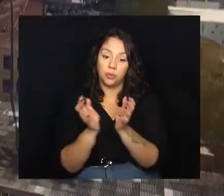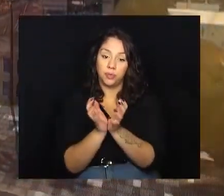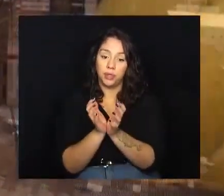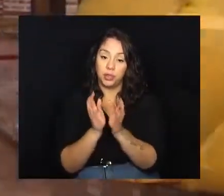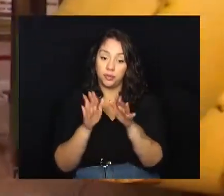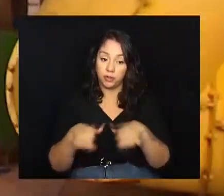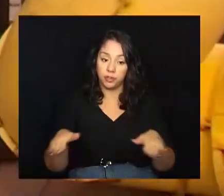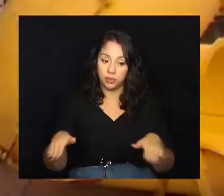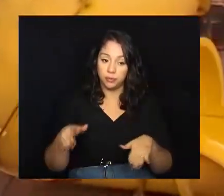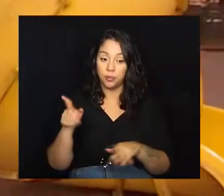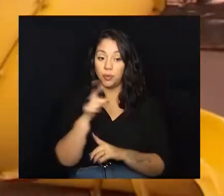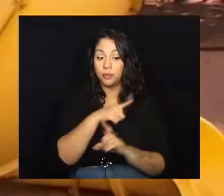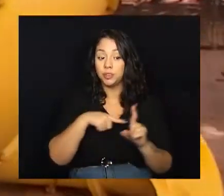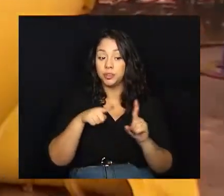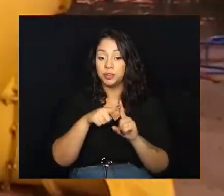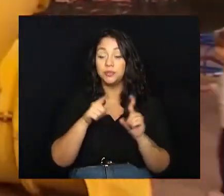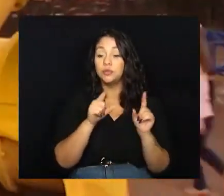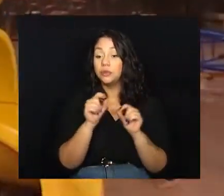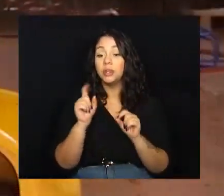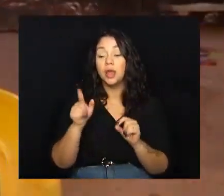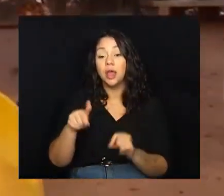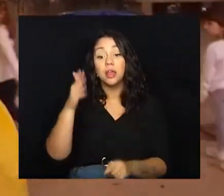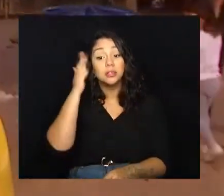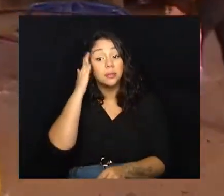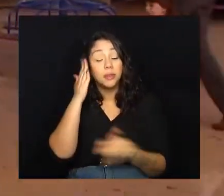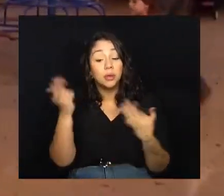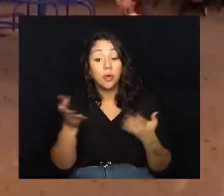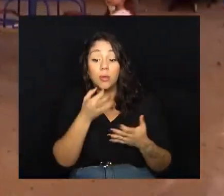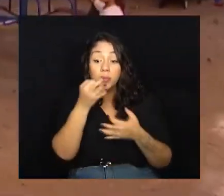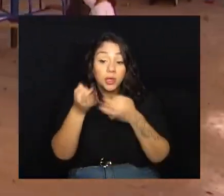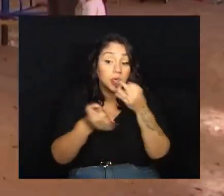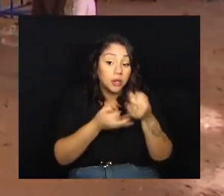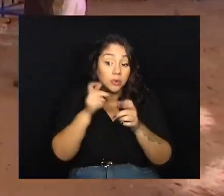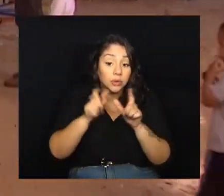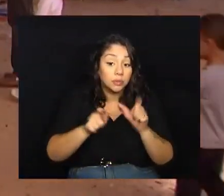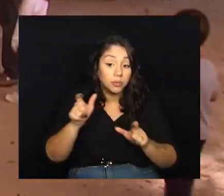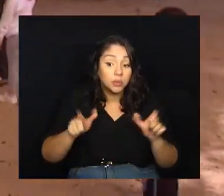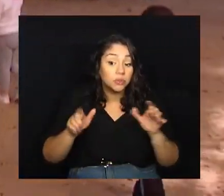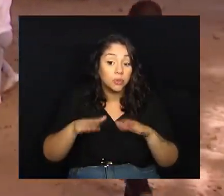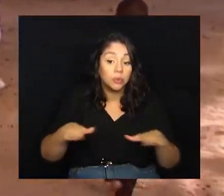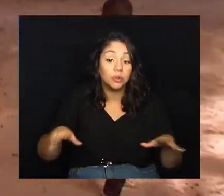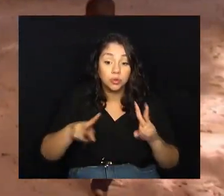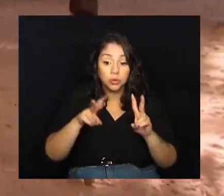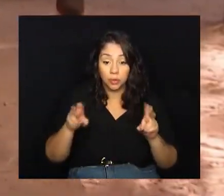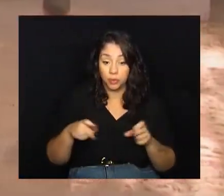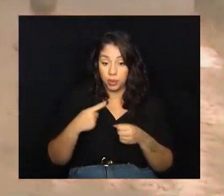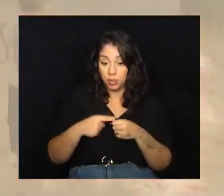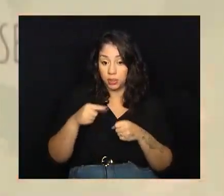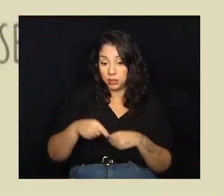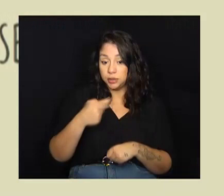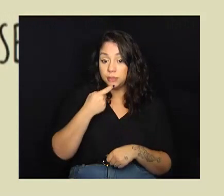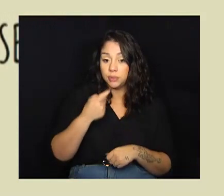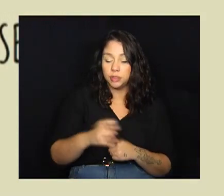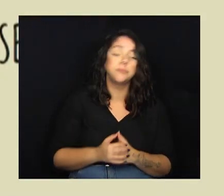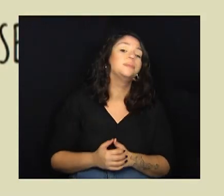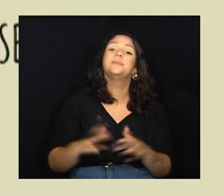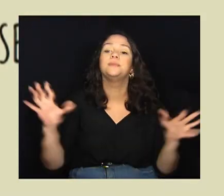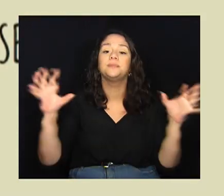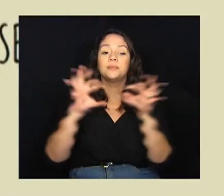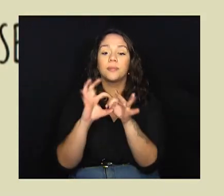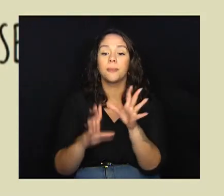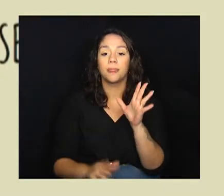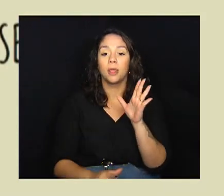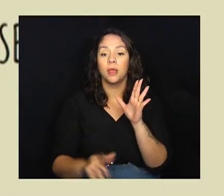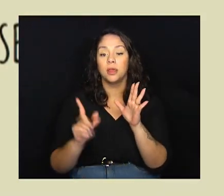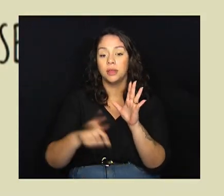o objetivo é saber a opinião dos pequenos sobre o município a iniciativa está ligada ao plano primeira